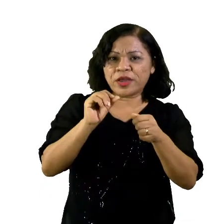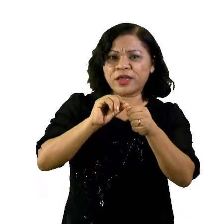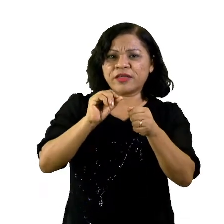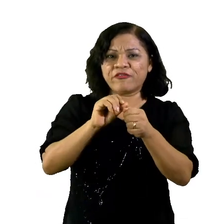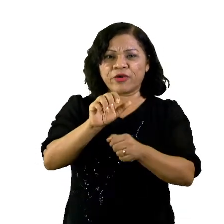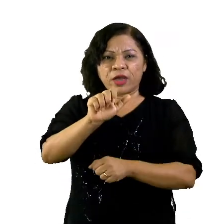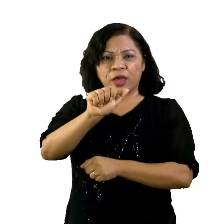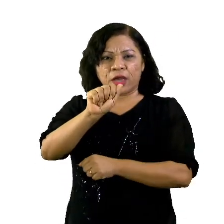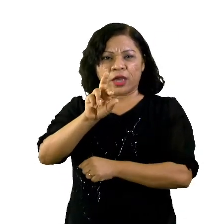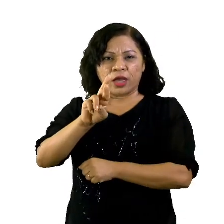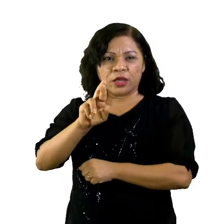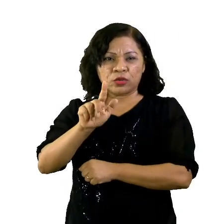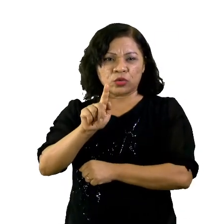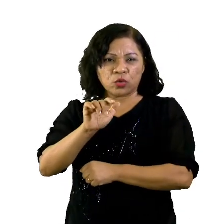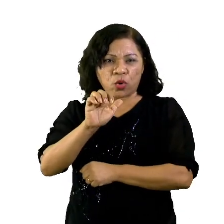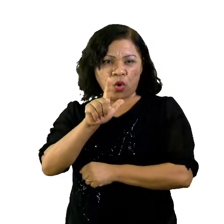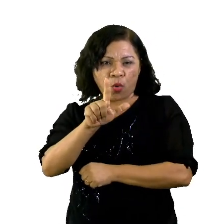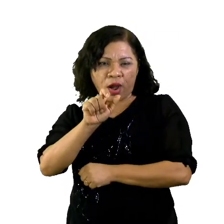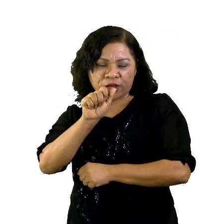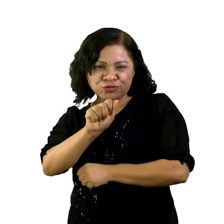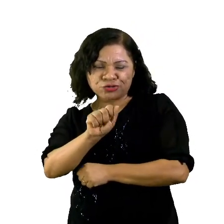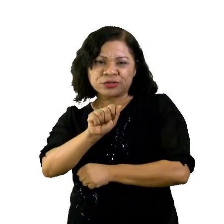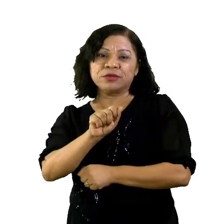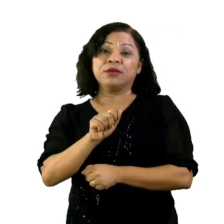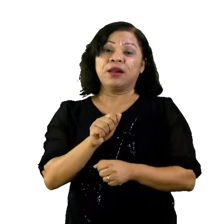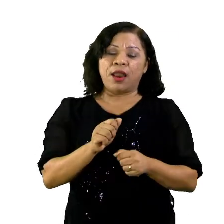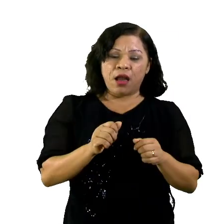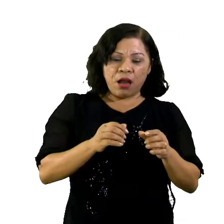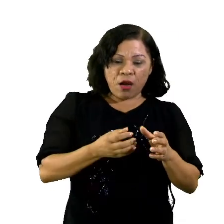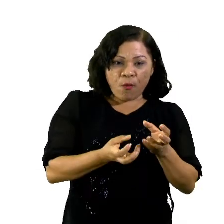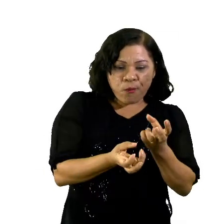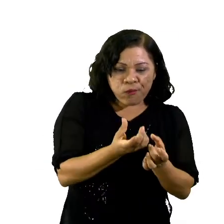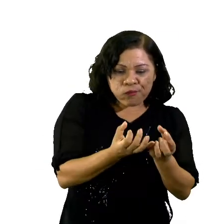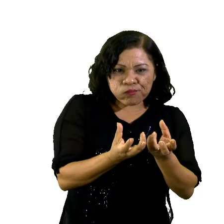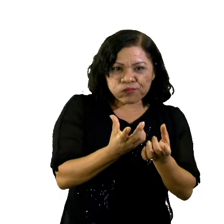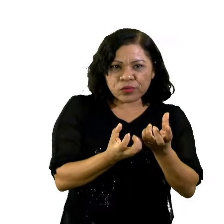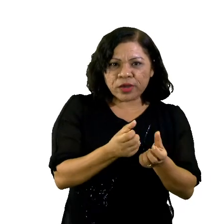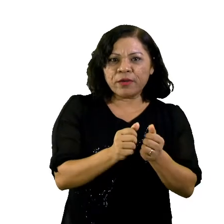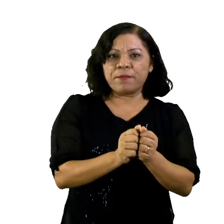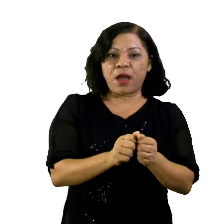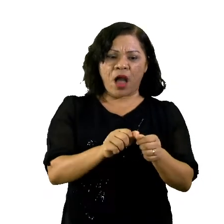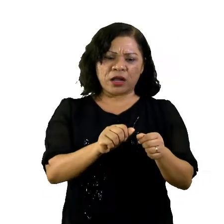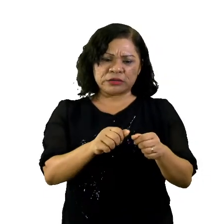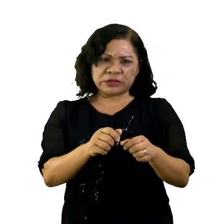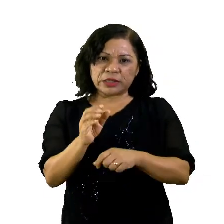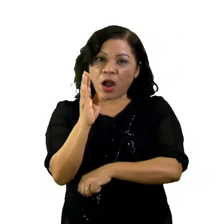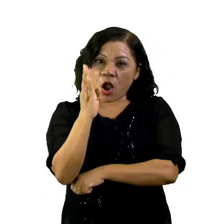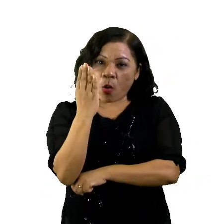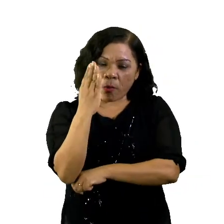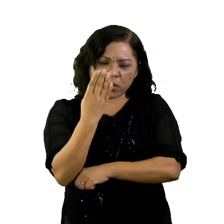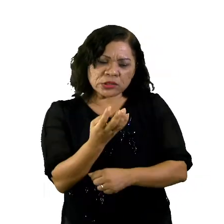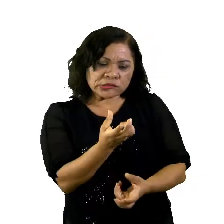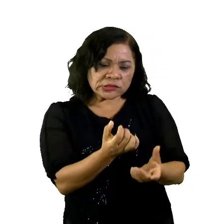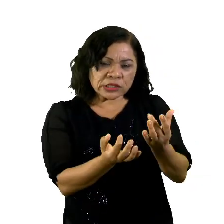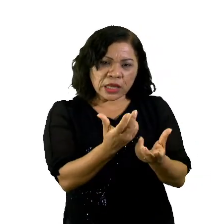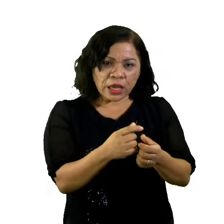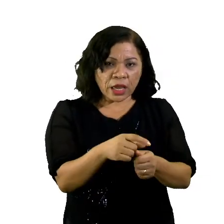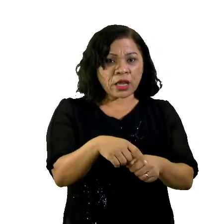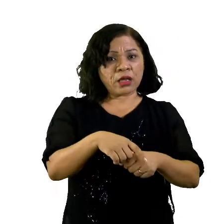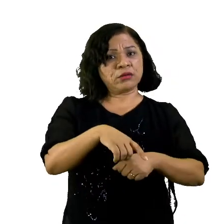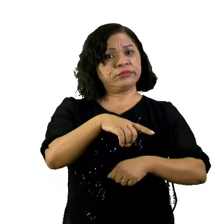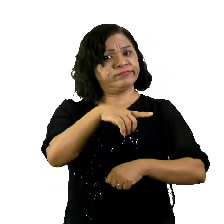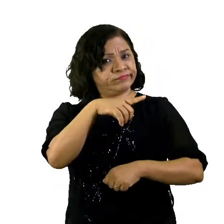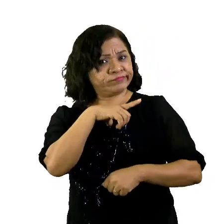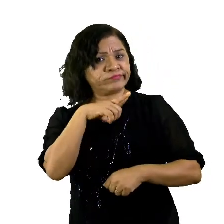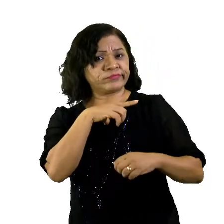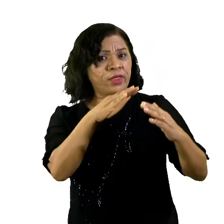úmidas, queimadas sem uso de esmalte, em forno a lenha que ele mantém em seu quintal.